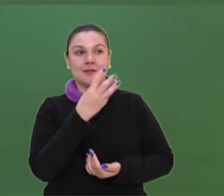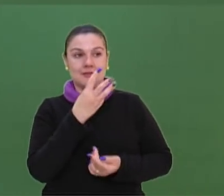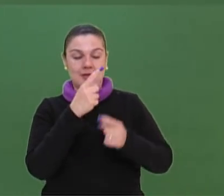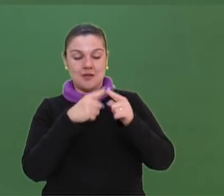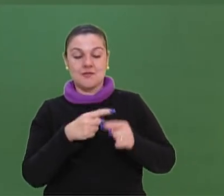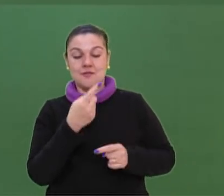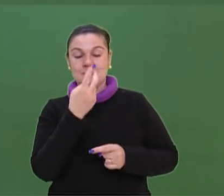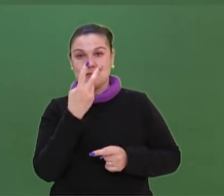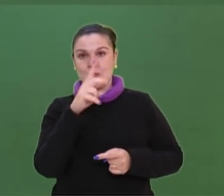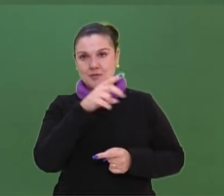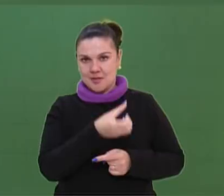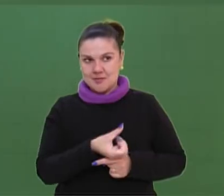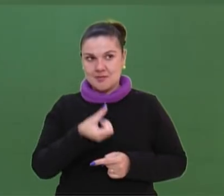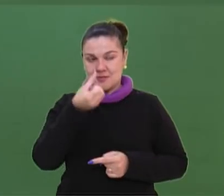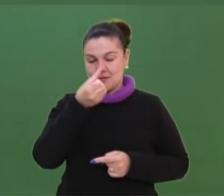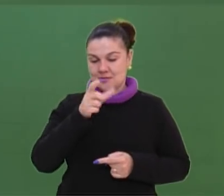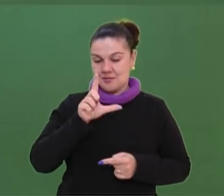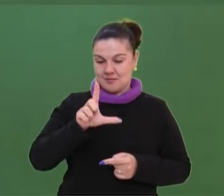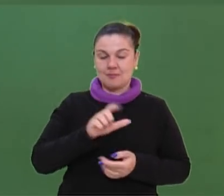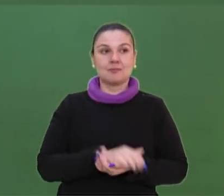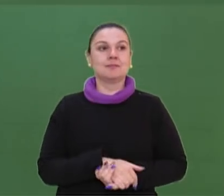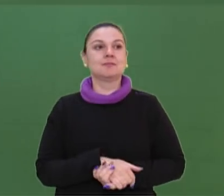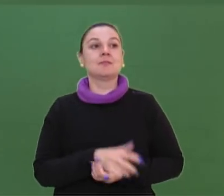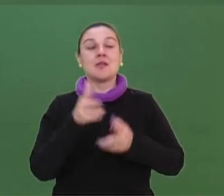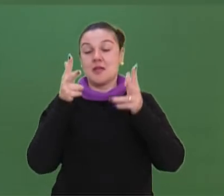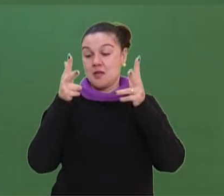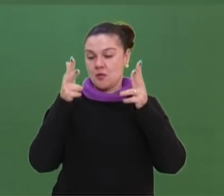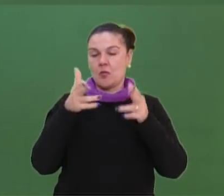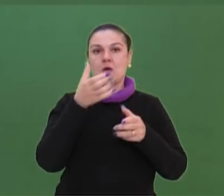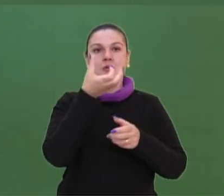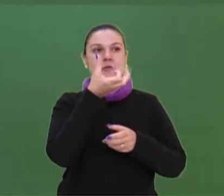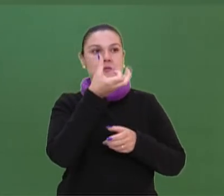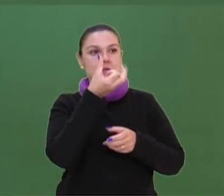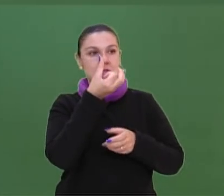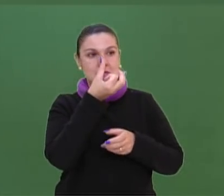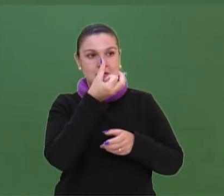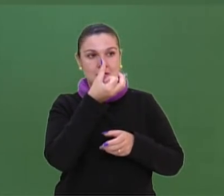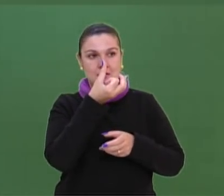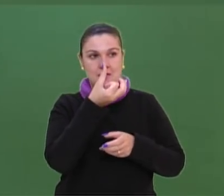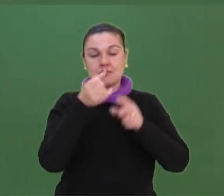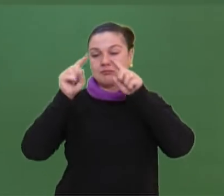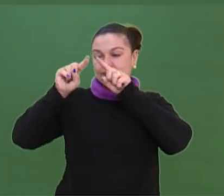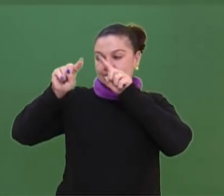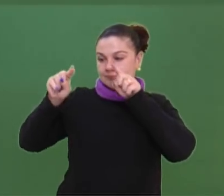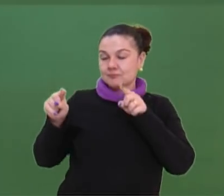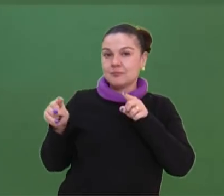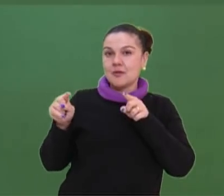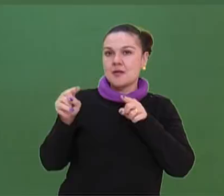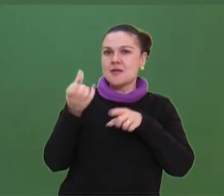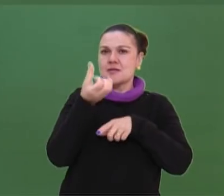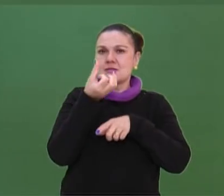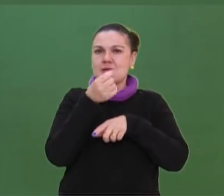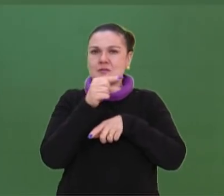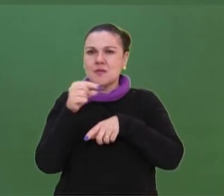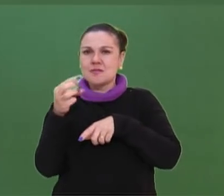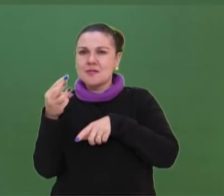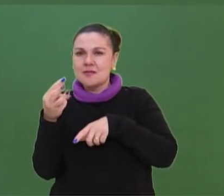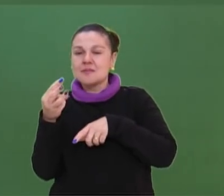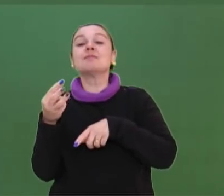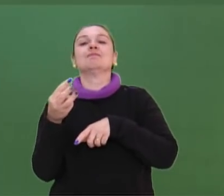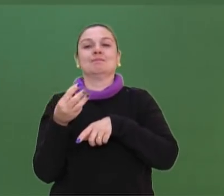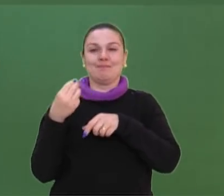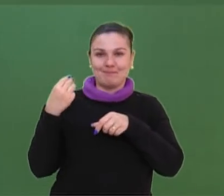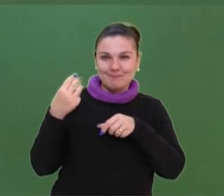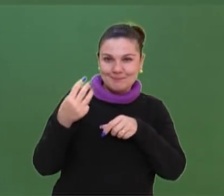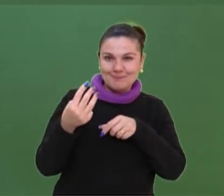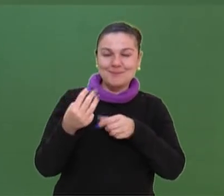vezes 2, 6L, igual 6, entre parênteses, 6 menos 3,